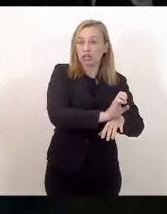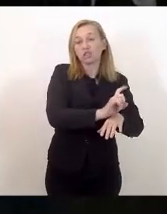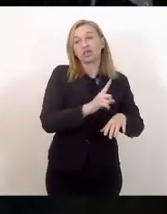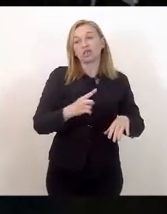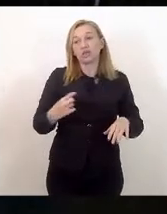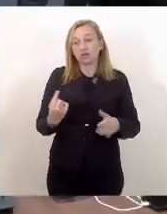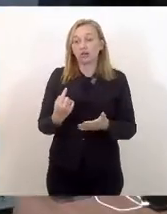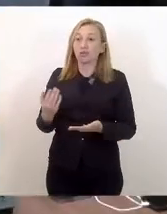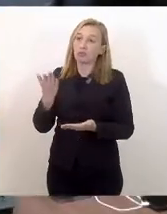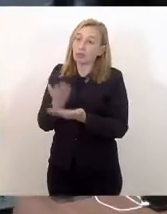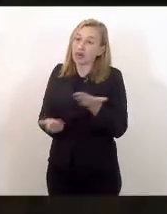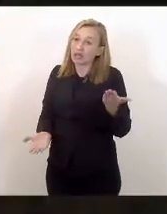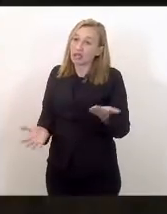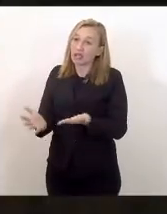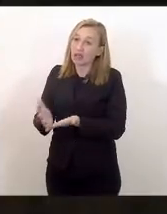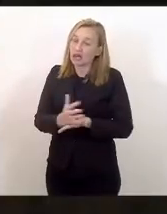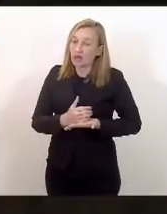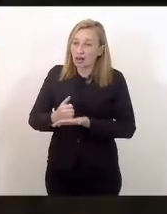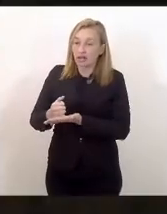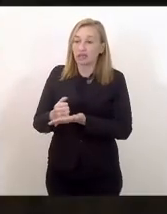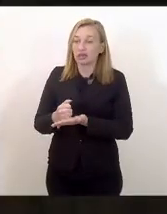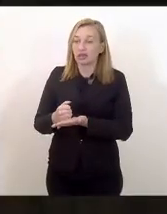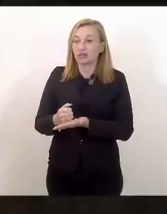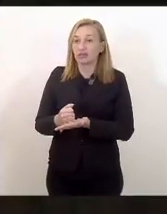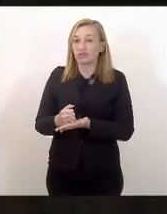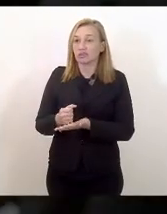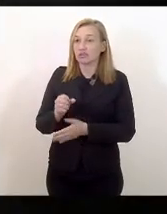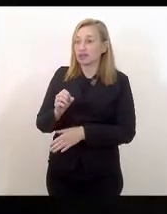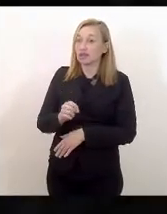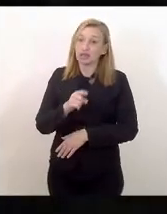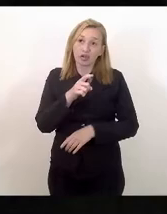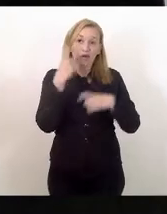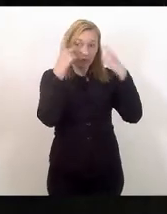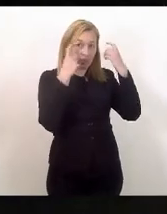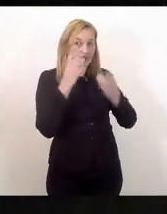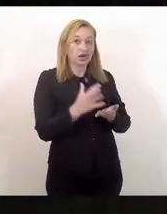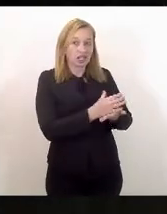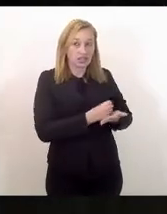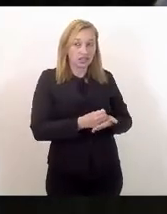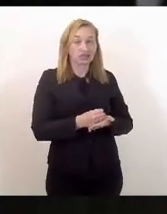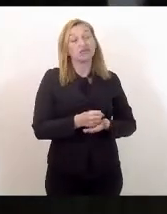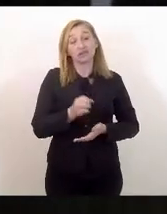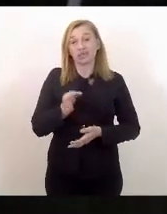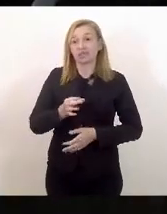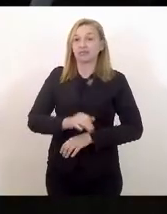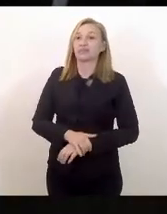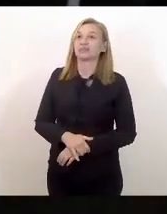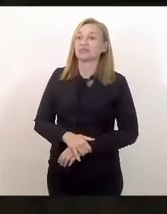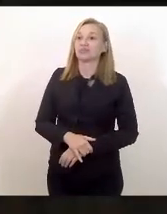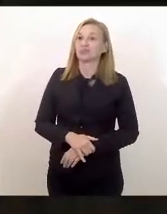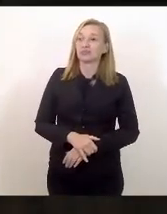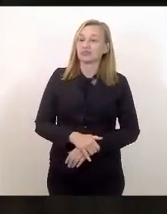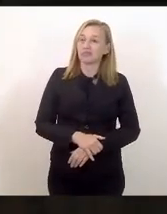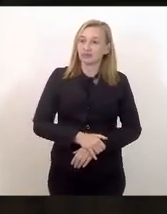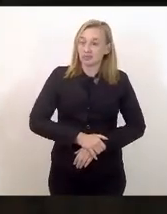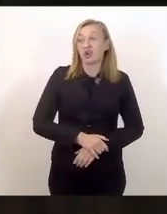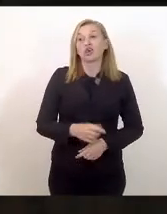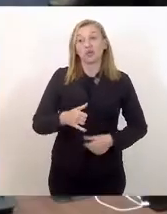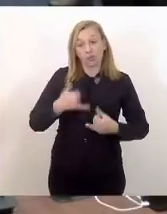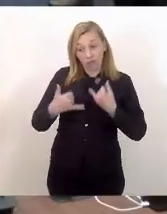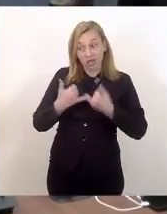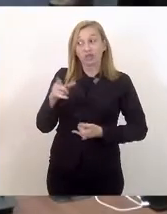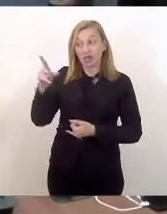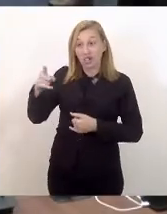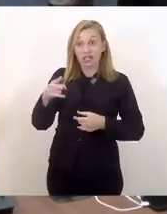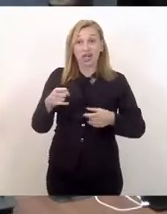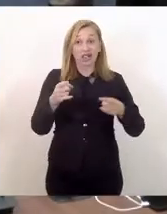arrecadação. Vossa Excelência está preocupado com a perda de arrecadação, logicamente. Senhor presidente. Um instante, deputado Luiz. Já vou te conceder. Não brinca, o Luiz Paulo está bravo.